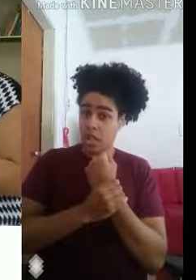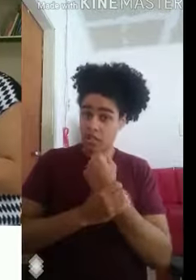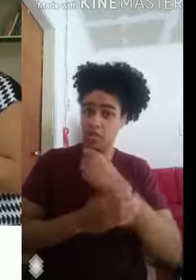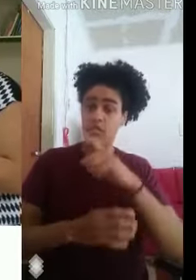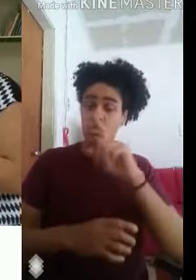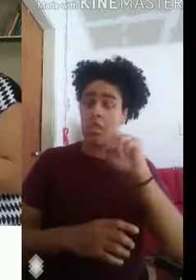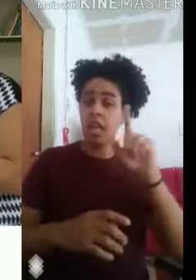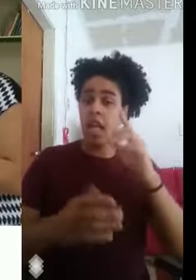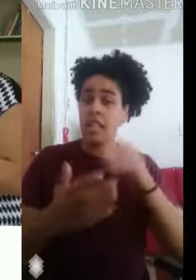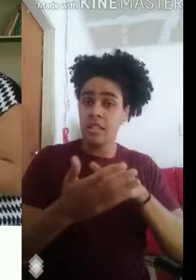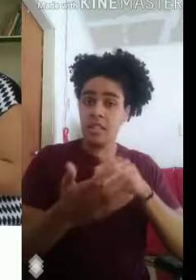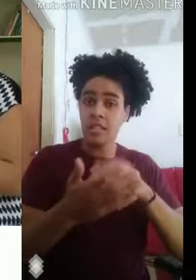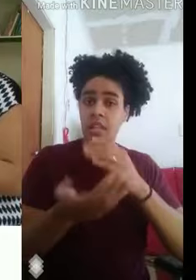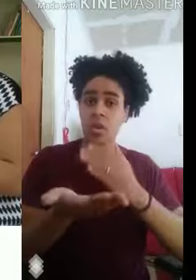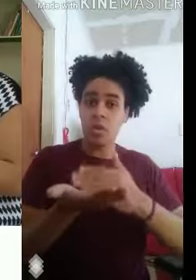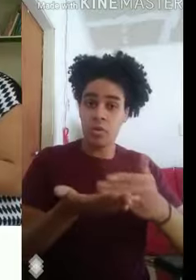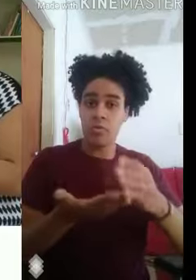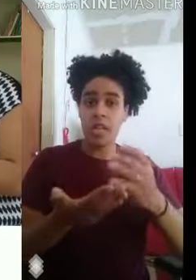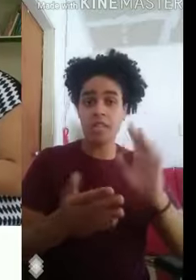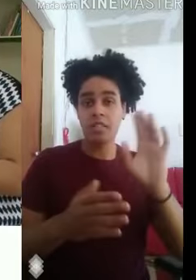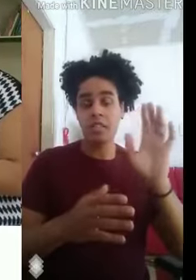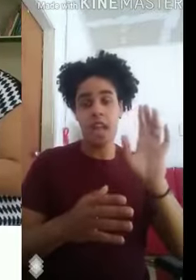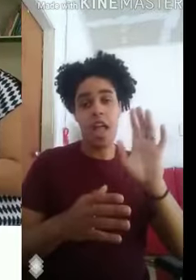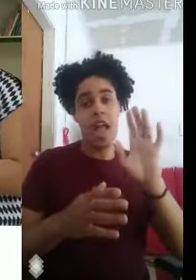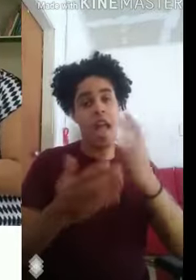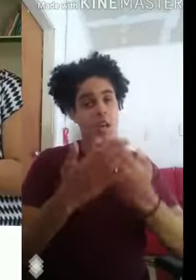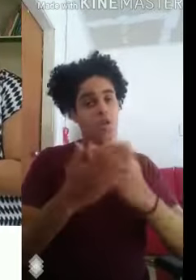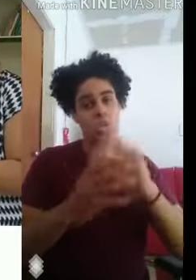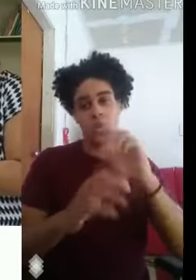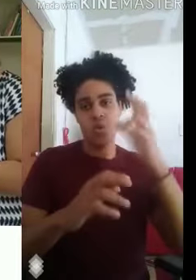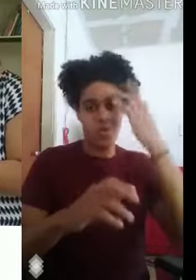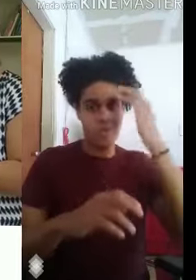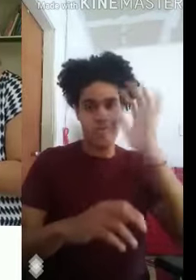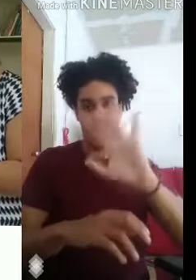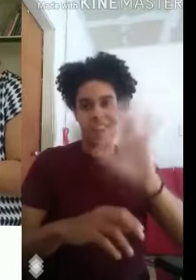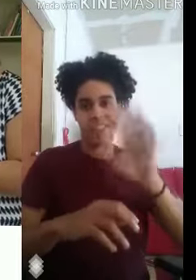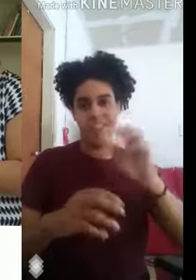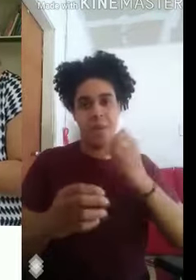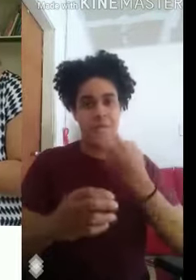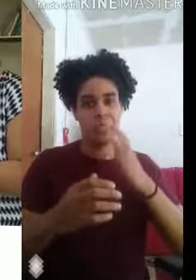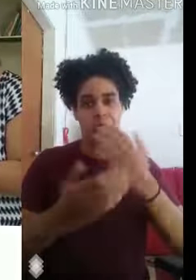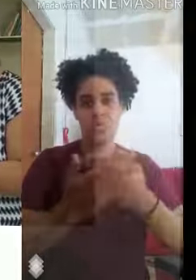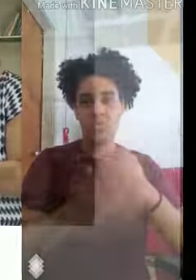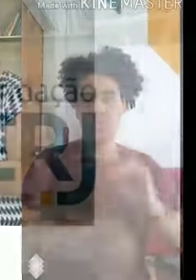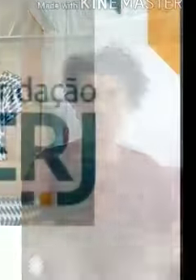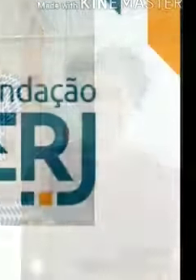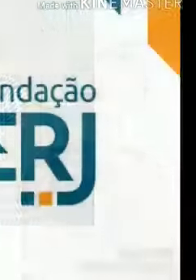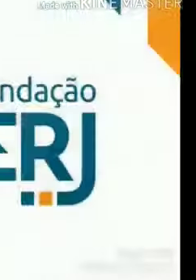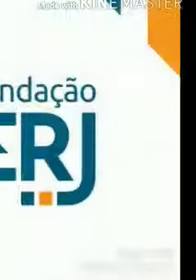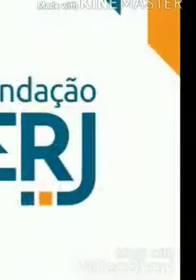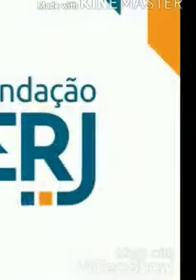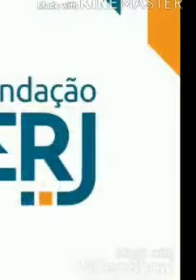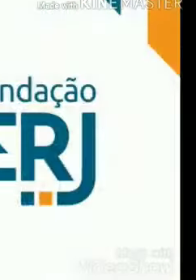nossas aulas comecem normalmente, tá bem? Bons estudos para vocês, até a próxima!